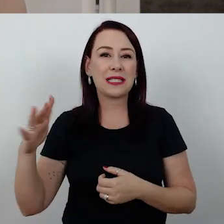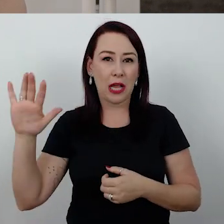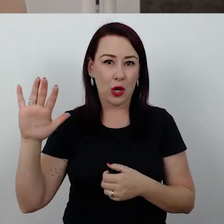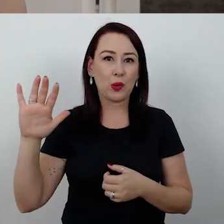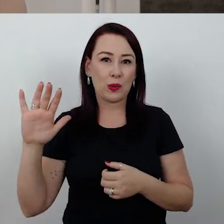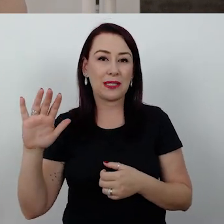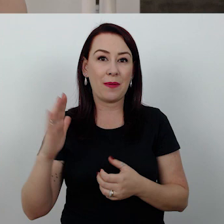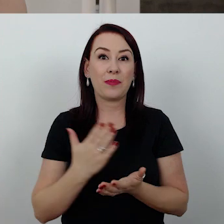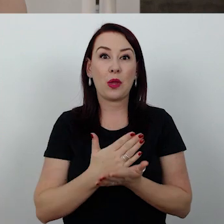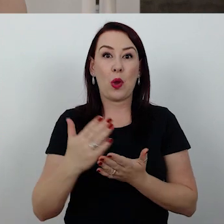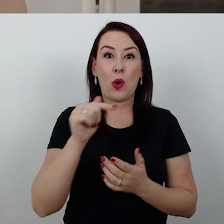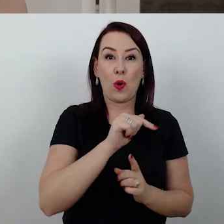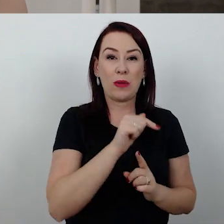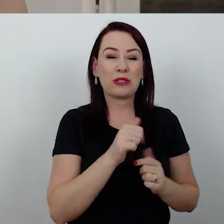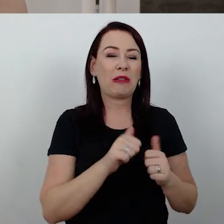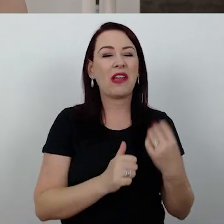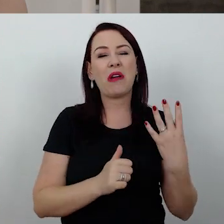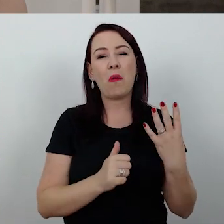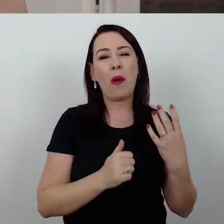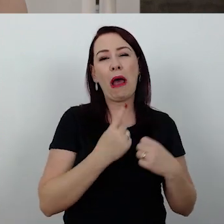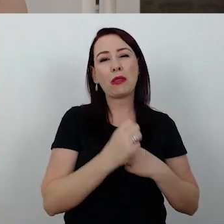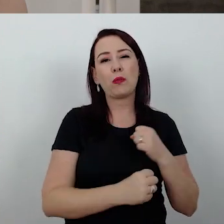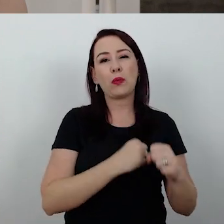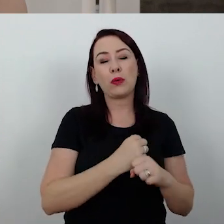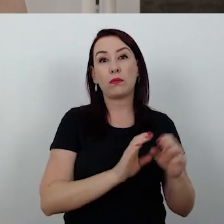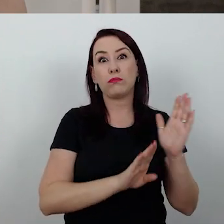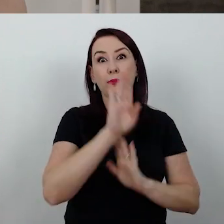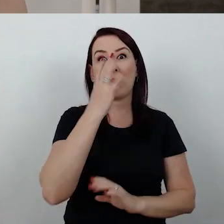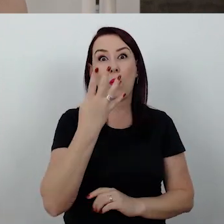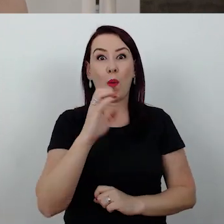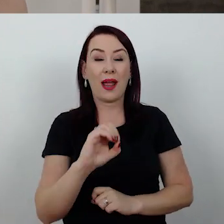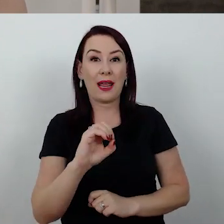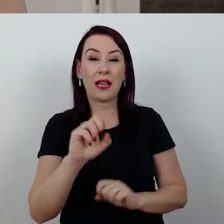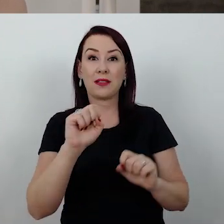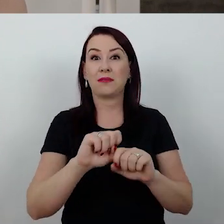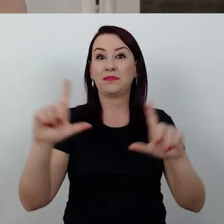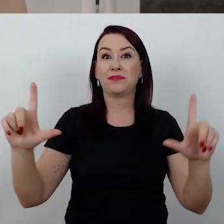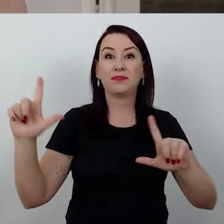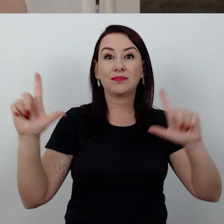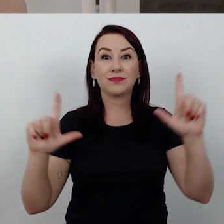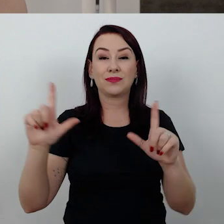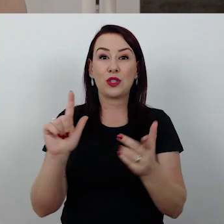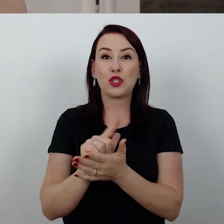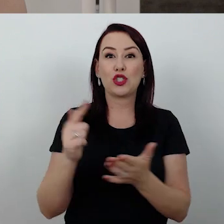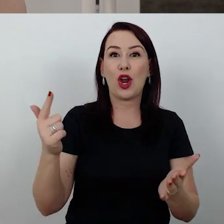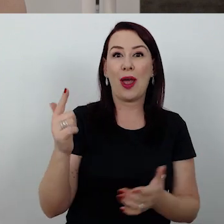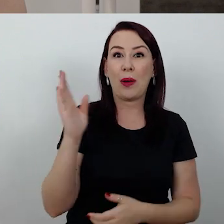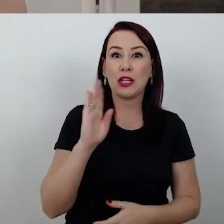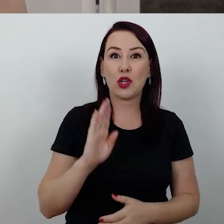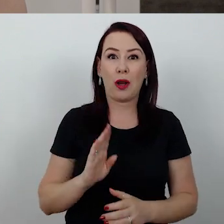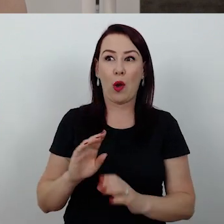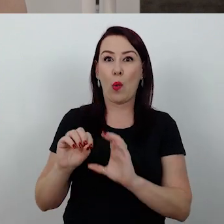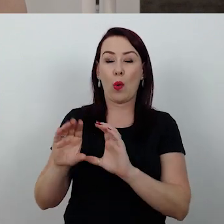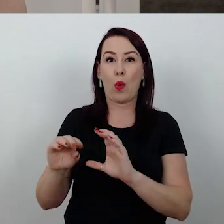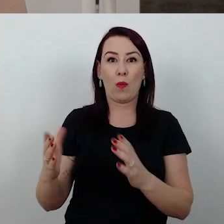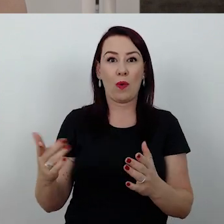Film Commission, e de 4 vai para 40, e você ligava assim, o Jornal Nacional, e